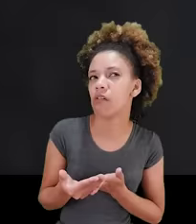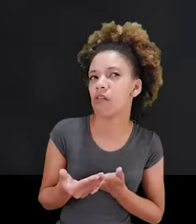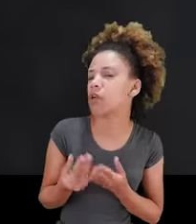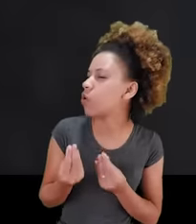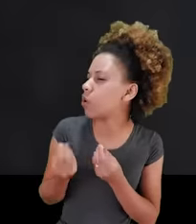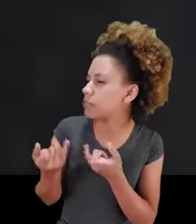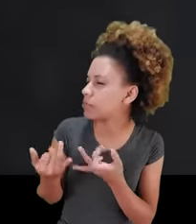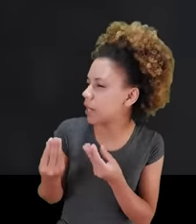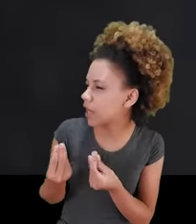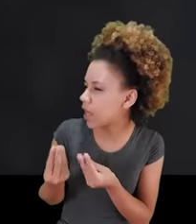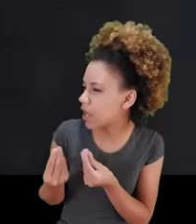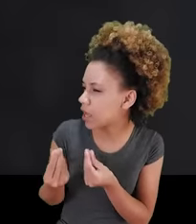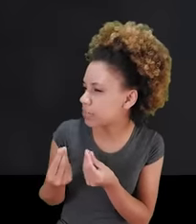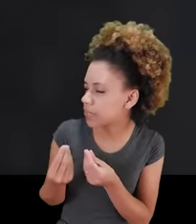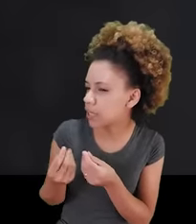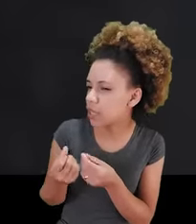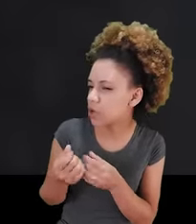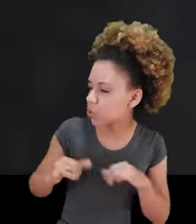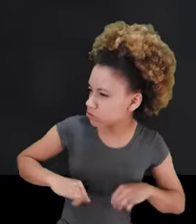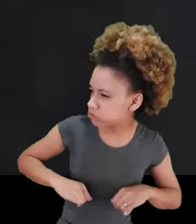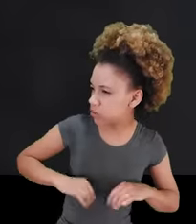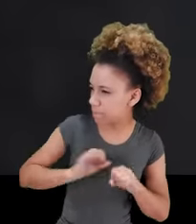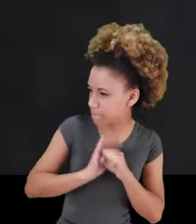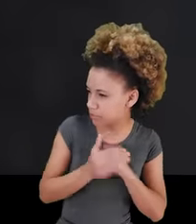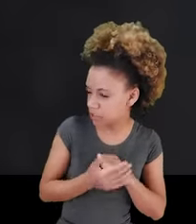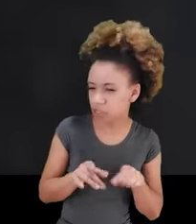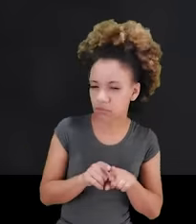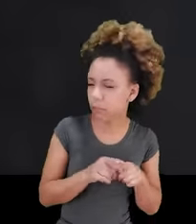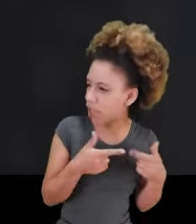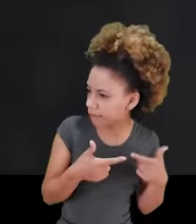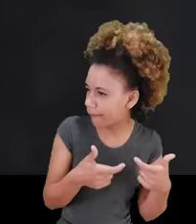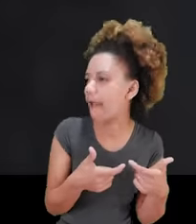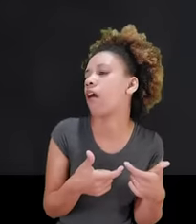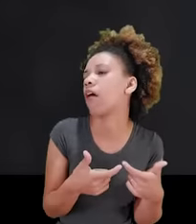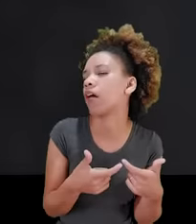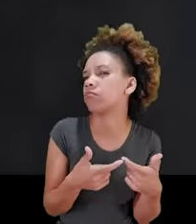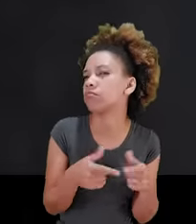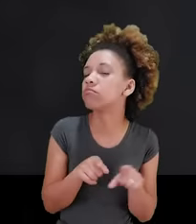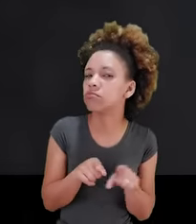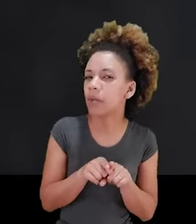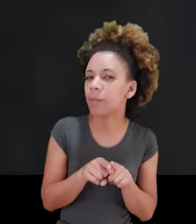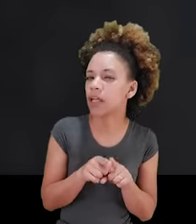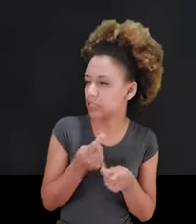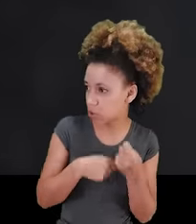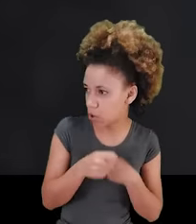como está um bocadinho, não é? Agora com a crise da pandemia e a crise agora da guerra também, isto vai tudo complicar em termos